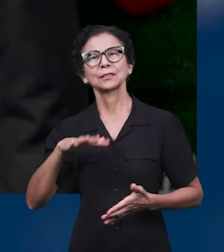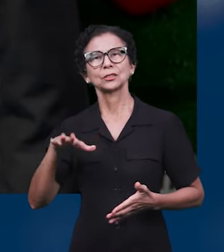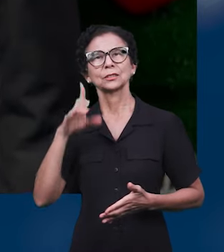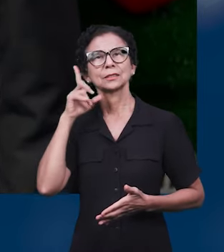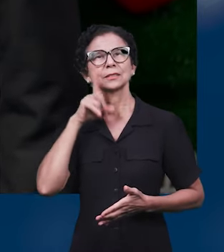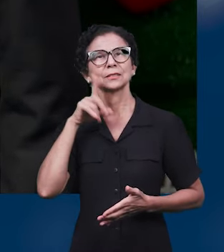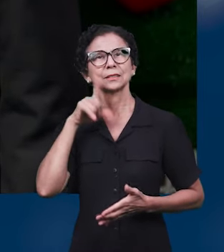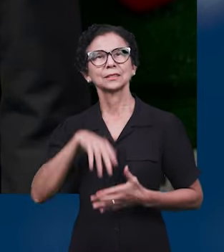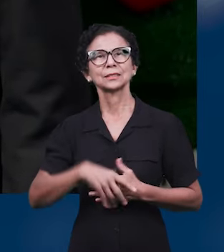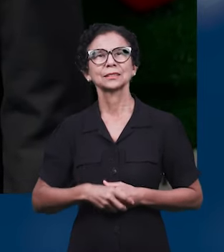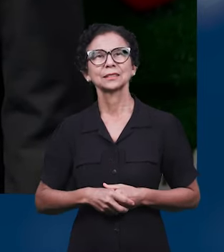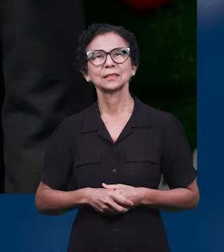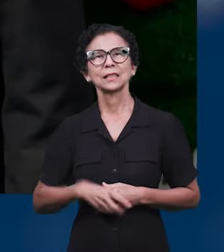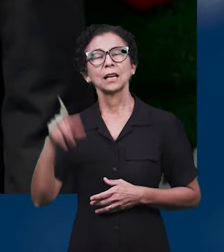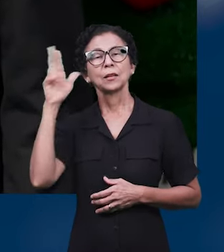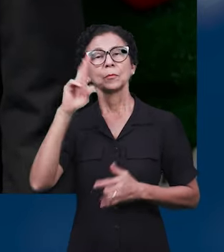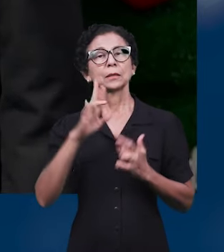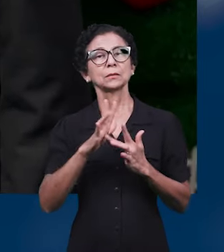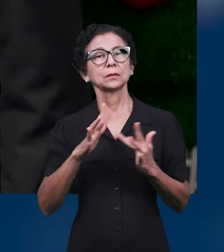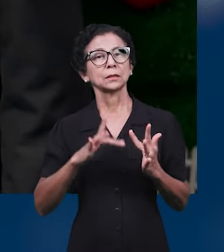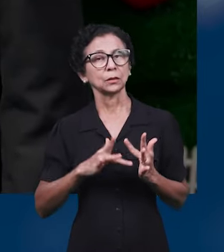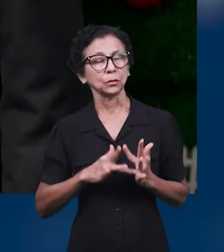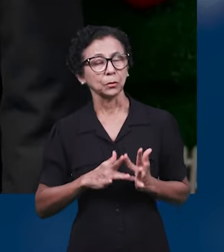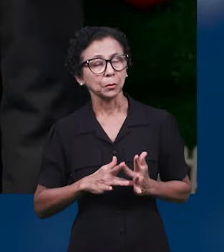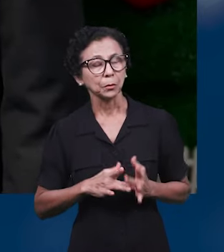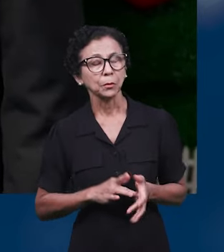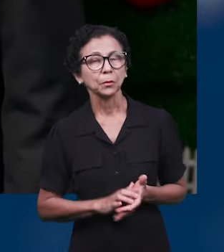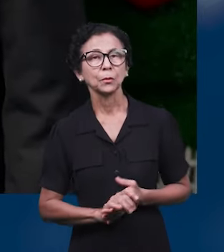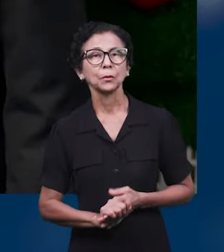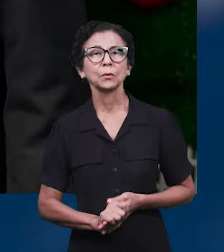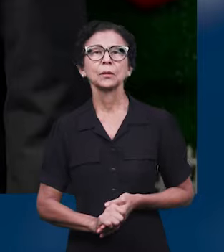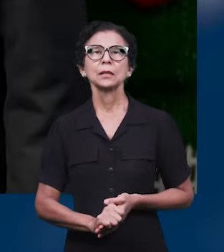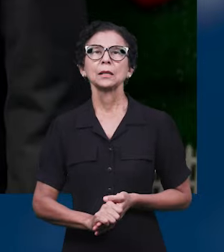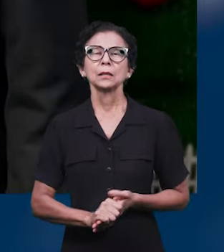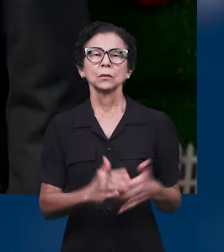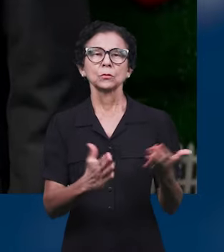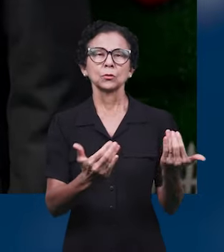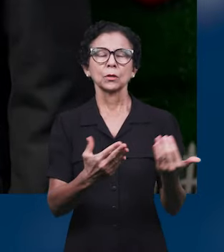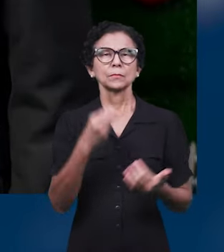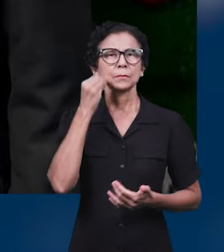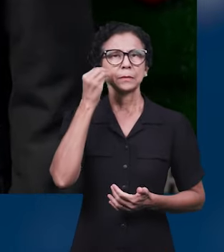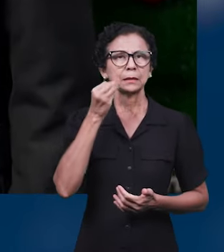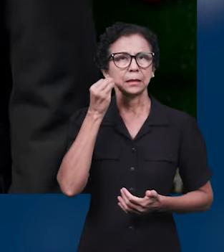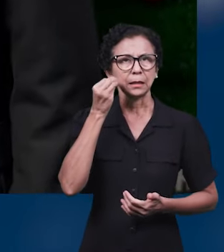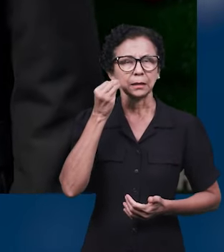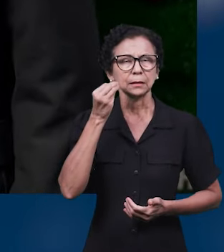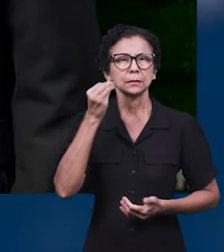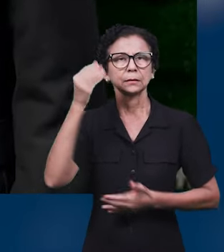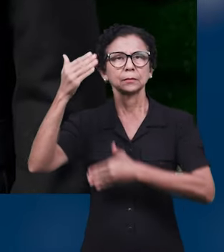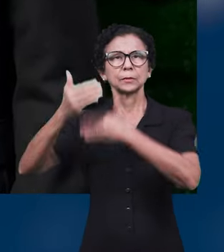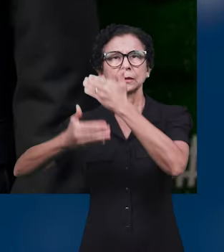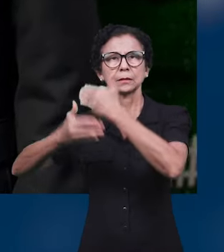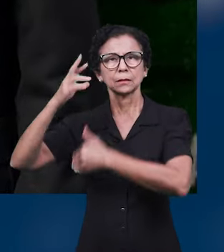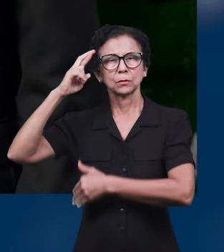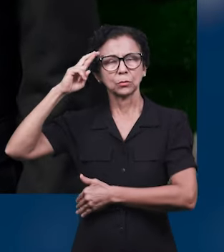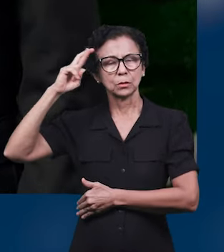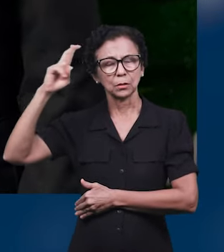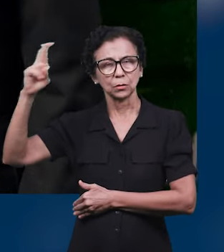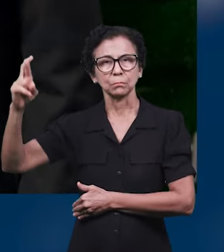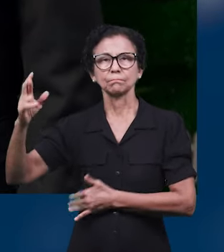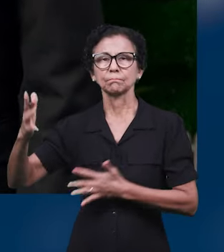também jovens na qual tem sido canal de evangelização as suas famílias. Muito bom.